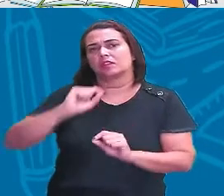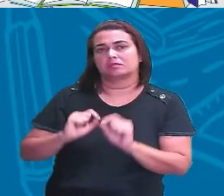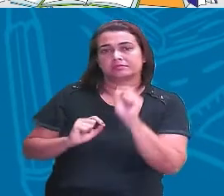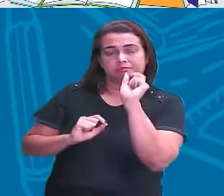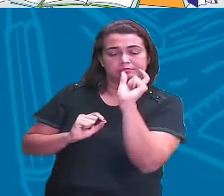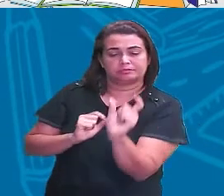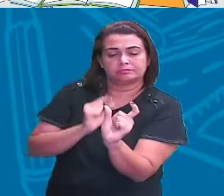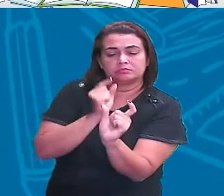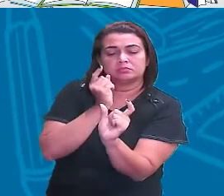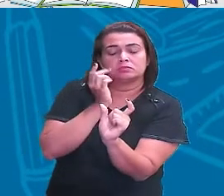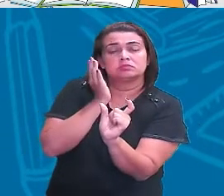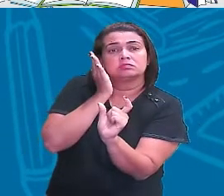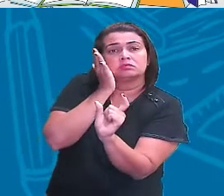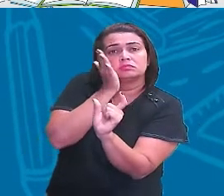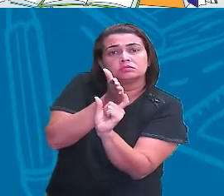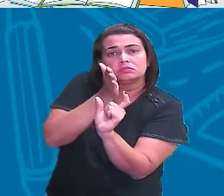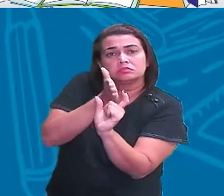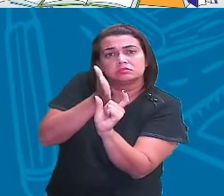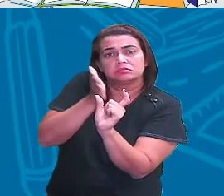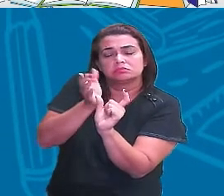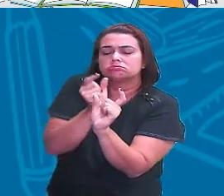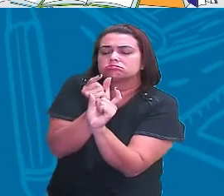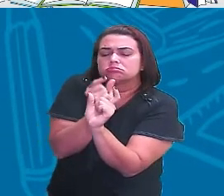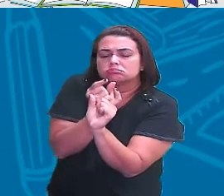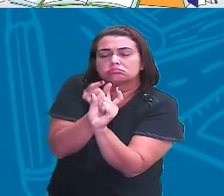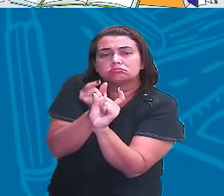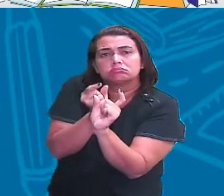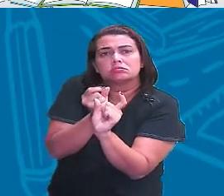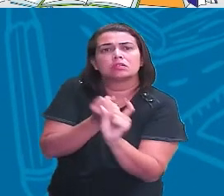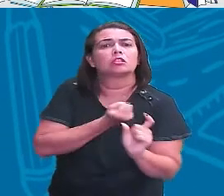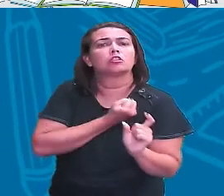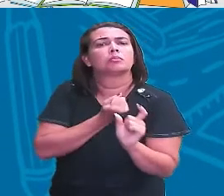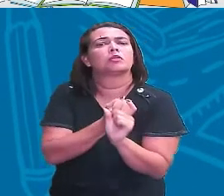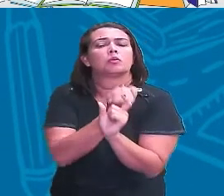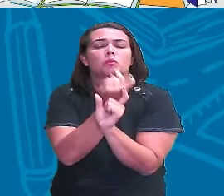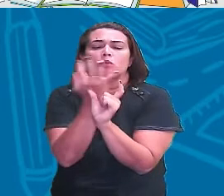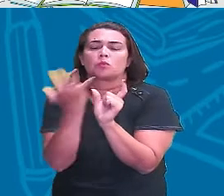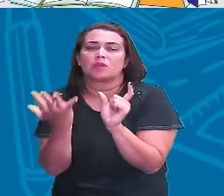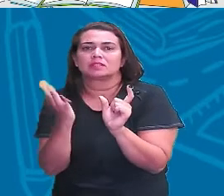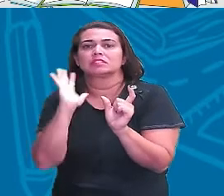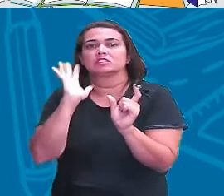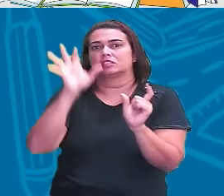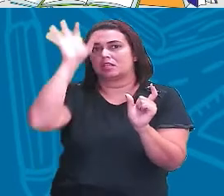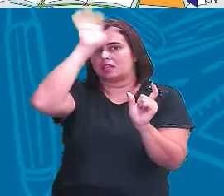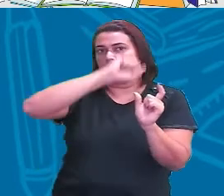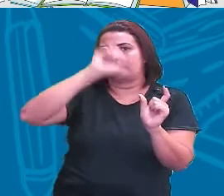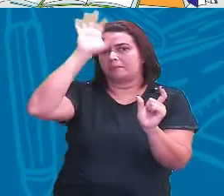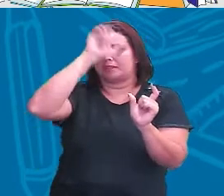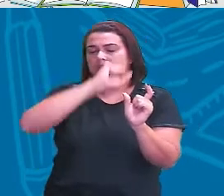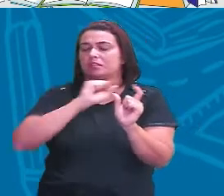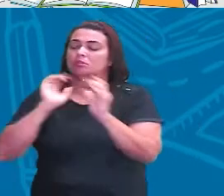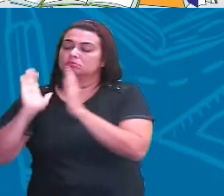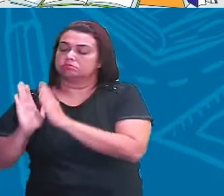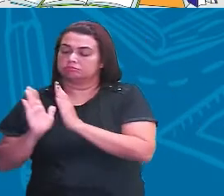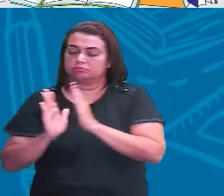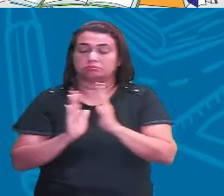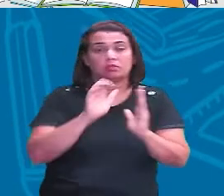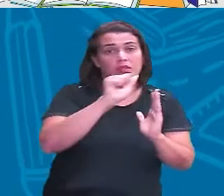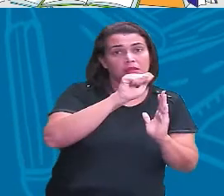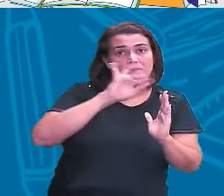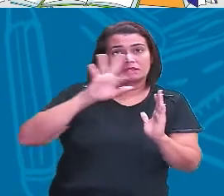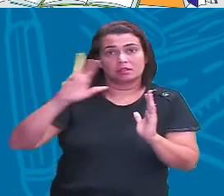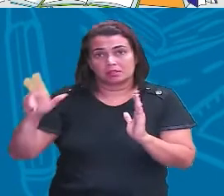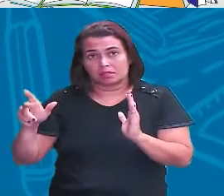já viu aí a ordem alfabética, já passamos também pela questão das sílabas, não é? Hoje a gente vai aprender